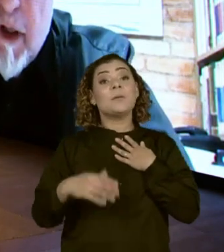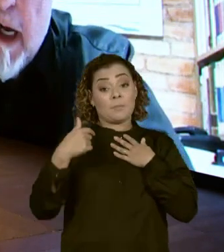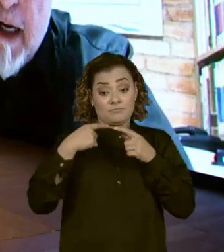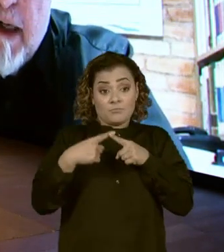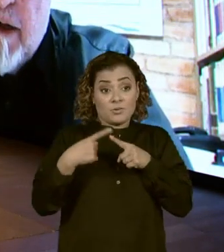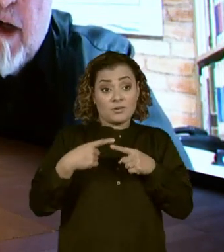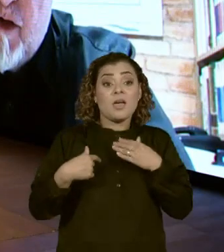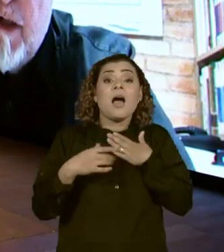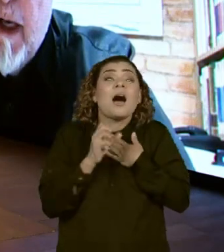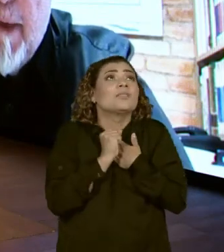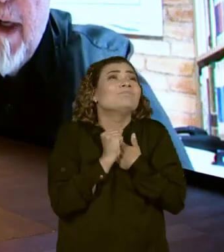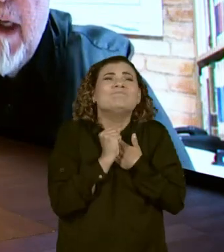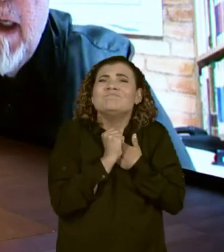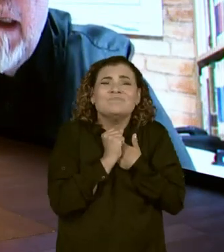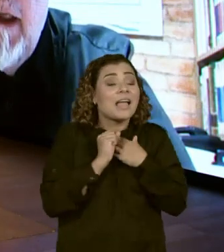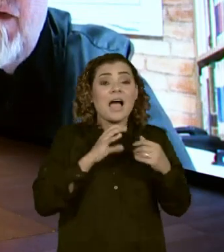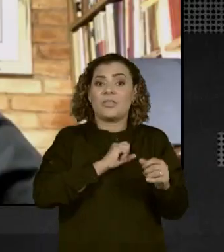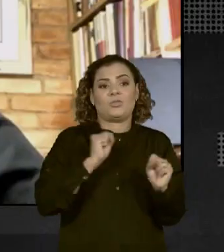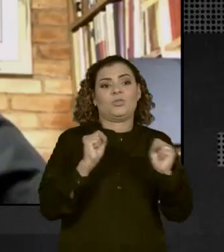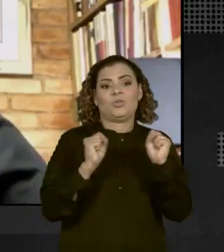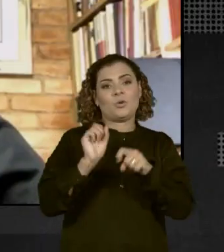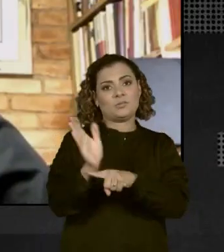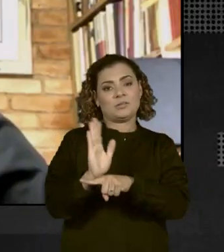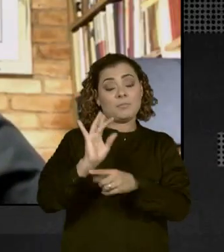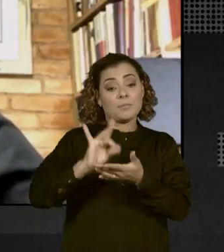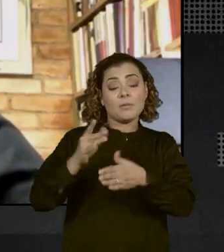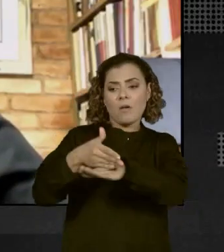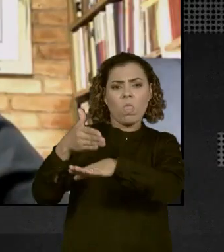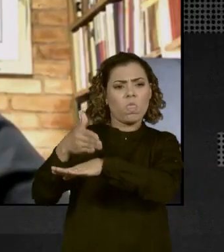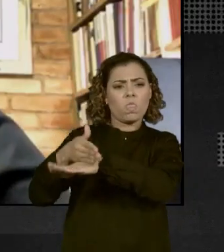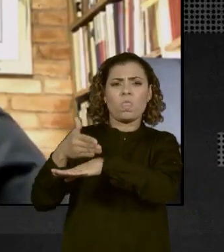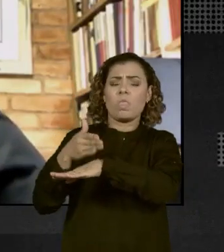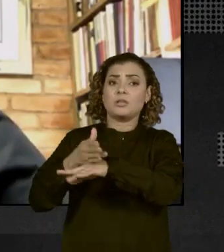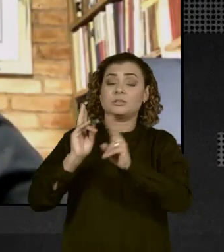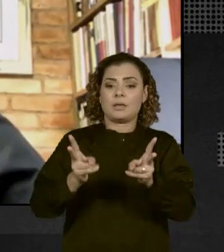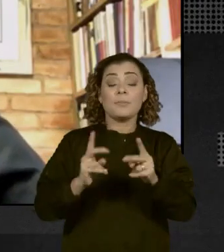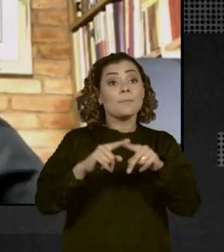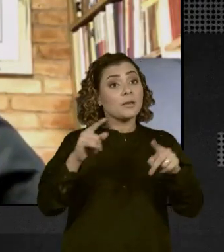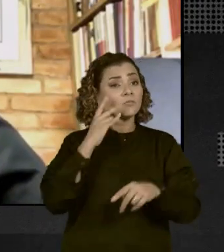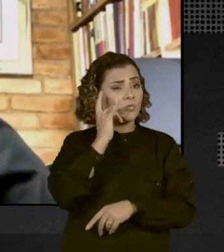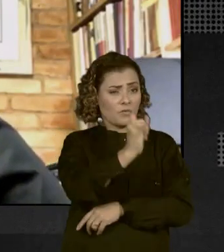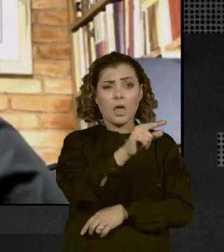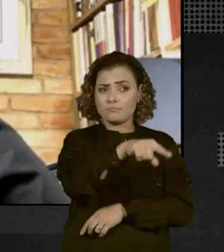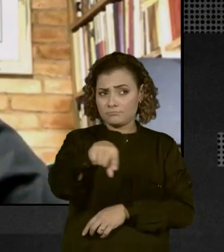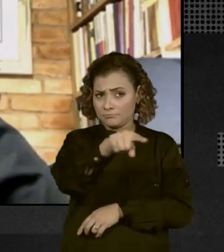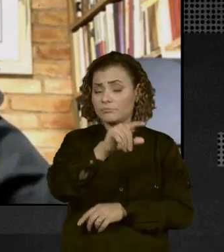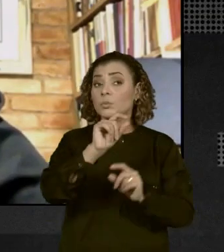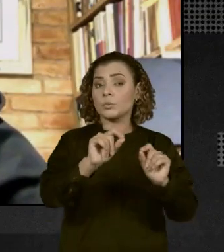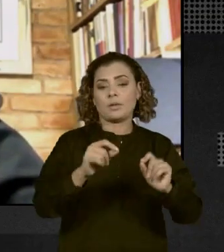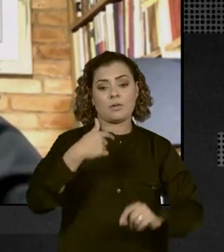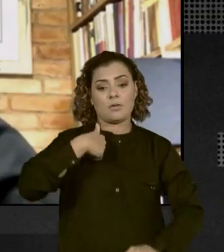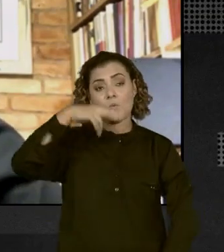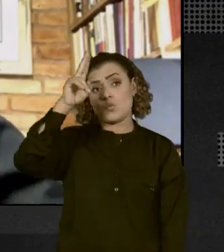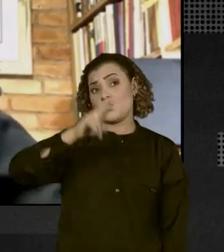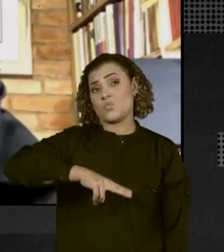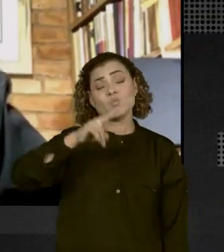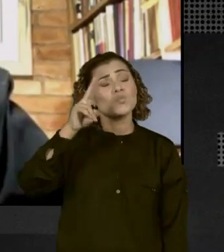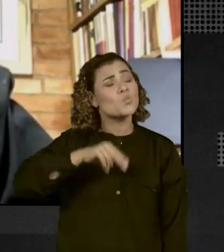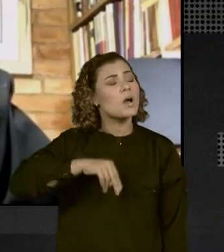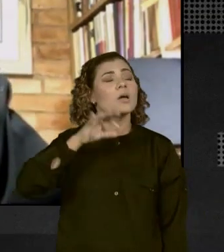de cinema que eu acho que... Eu não sei se eu tenho coragem de fazer, entendeu? Porque...